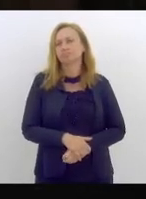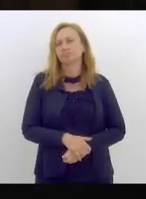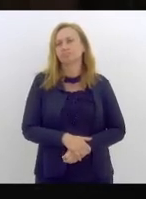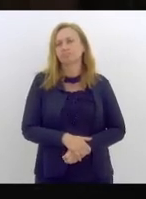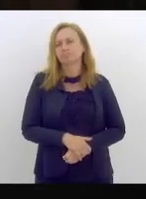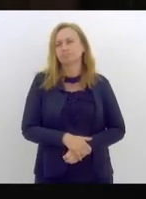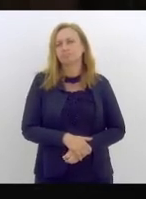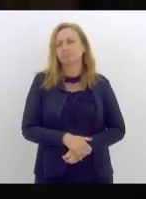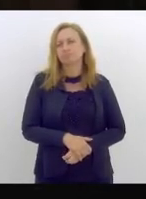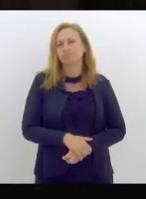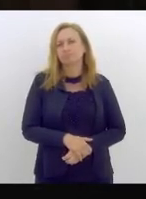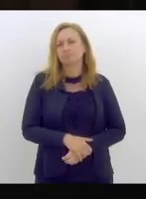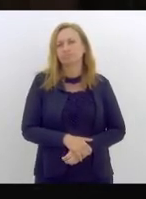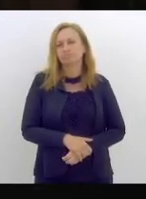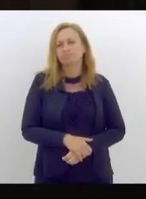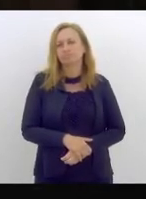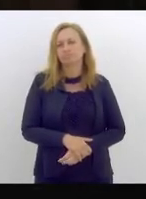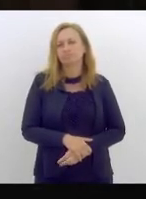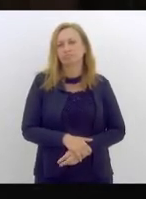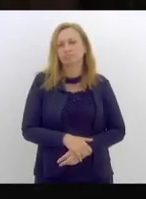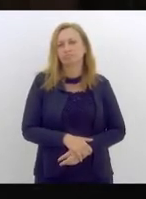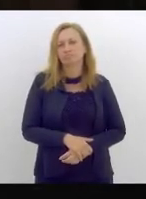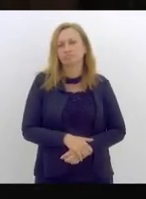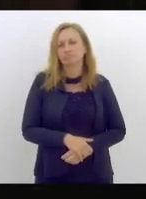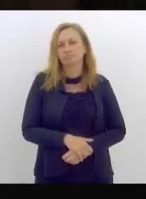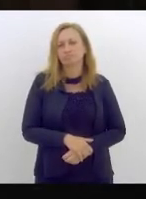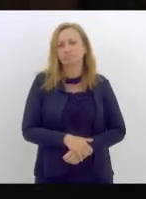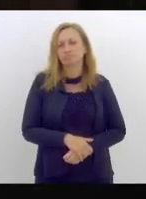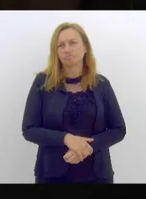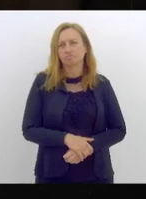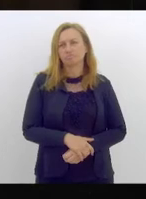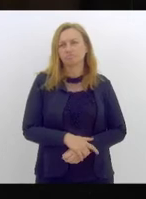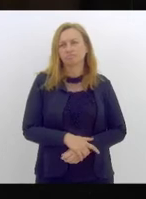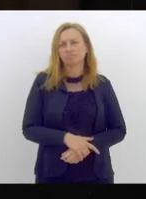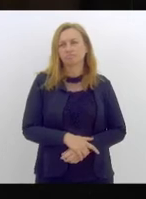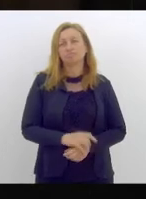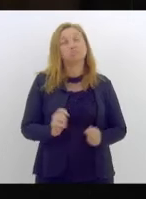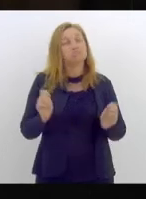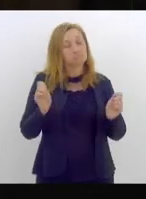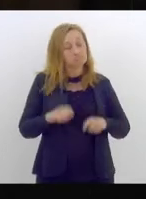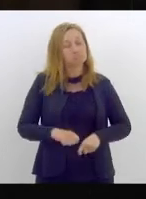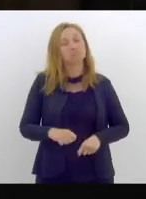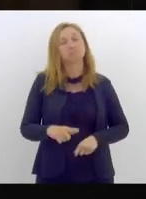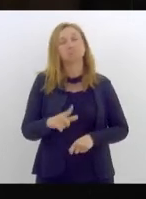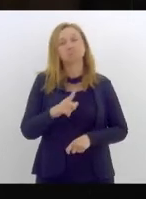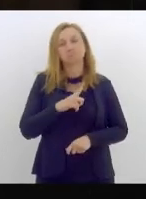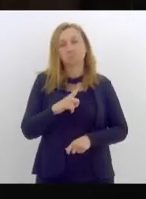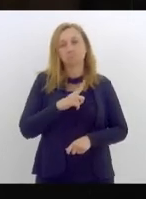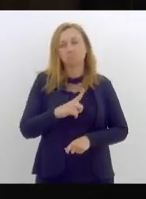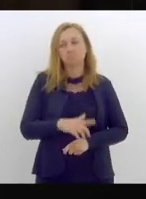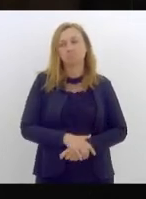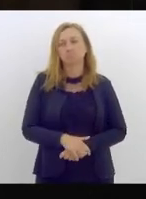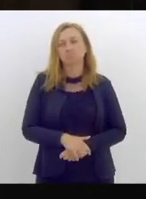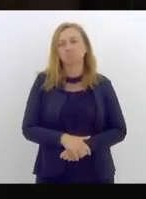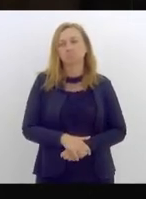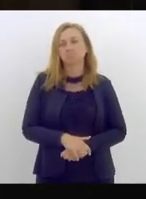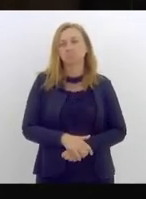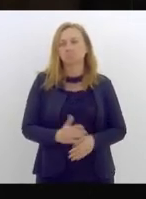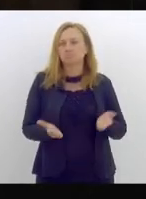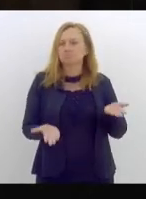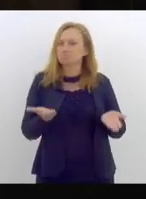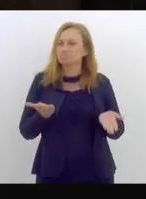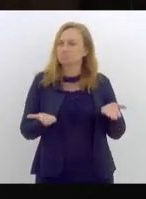este visionário ele teve a competência de aliar